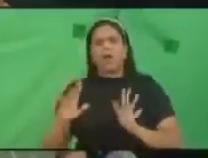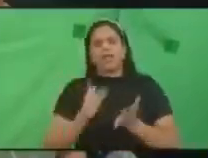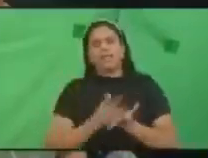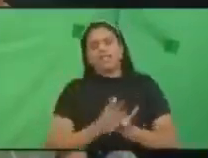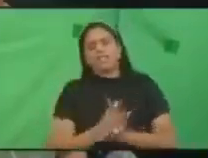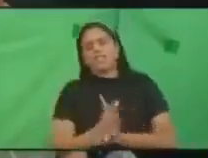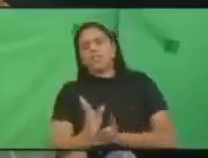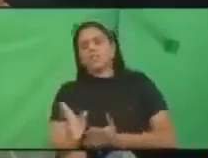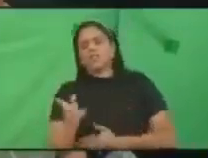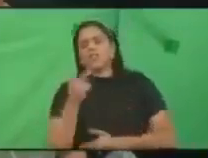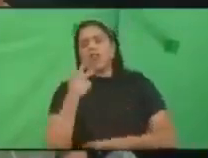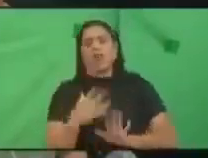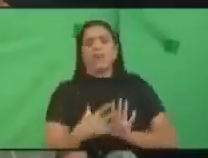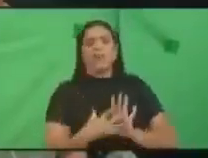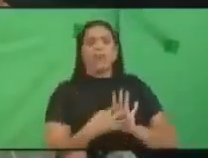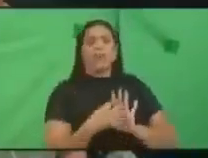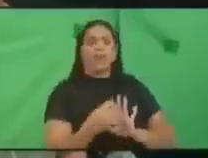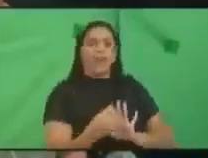torna modelo.